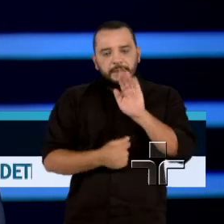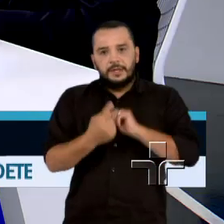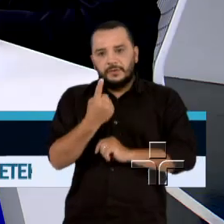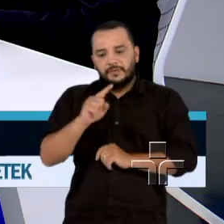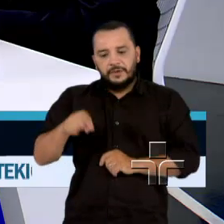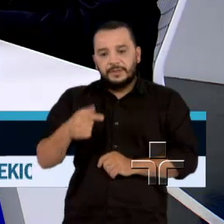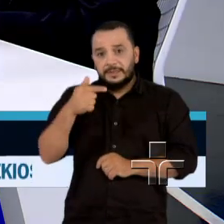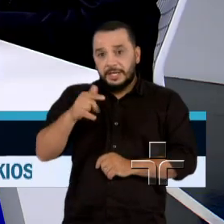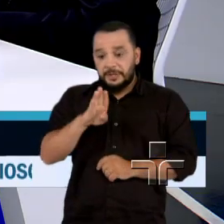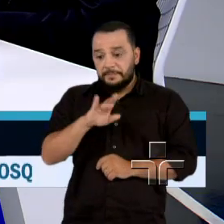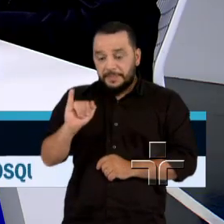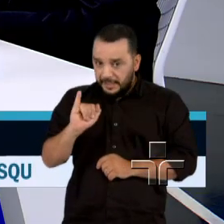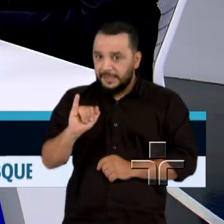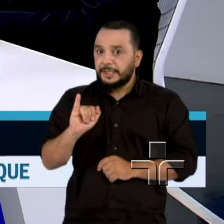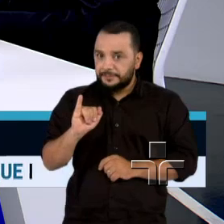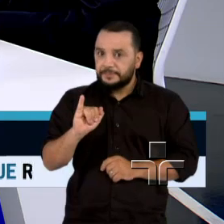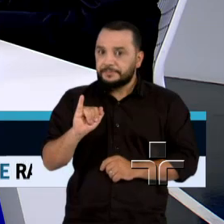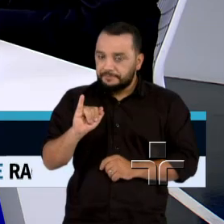mais ou menos, né? Bilhão,